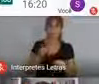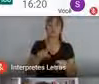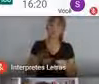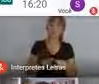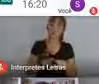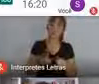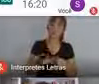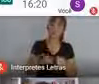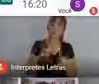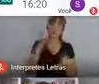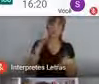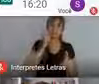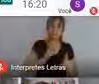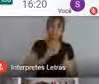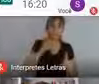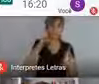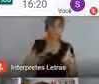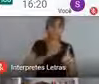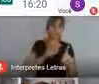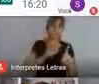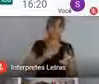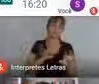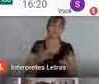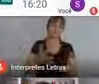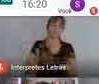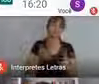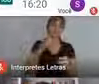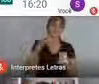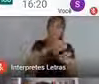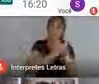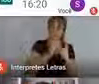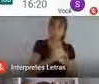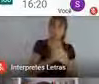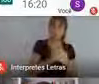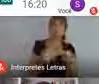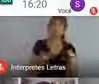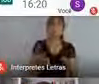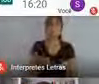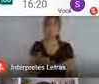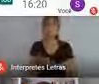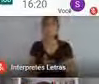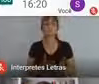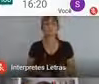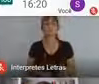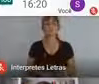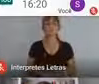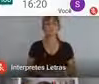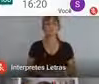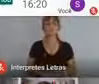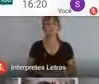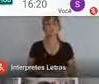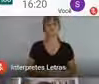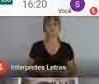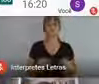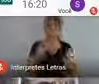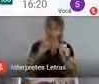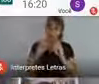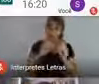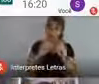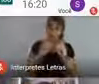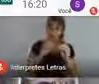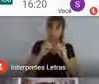reexistências na sociedade, né? Então, vamos lá. É, sobre a dinâmica de funcionamento, o professor Marcelo também já adiantou